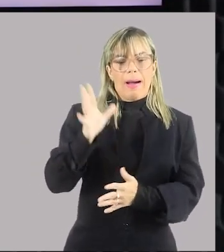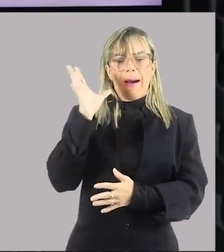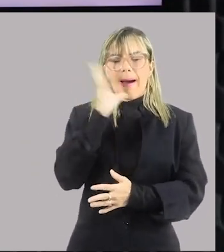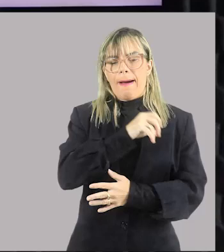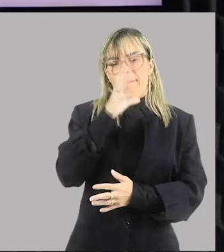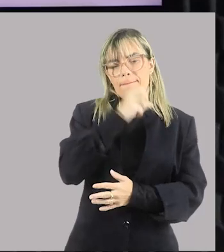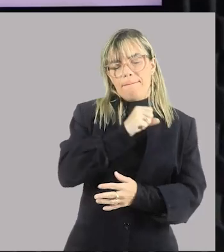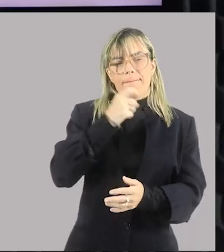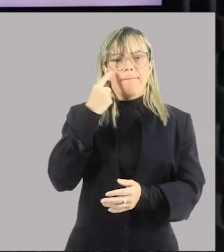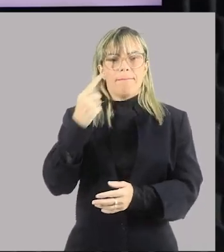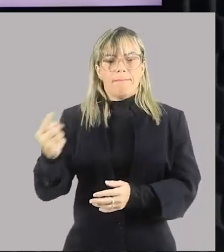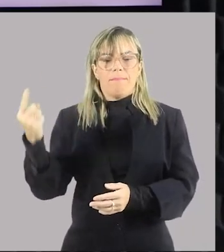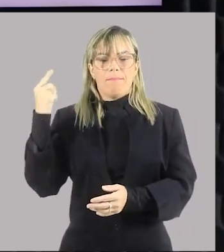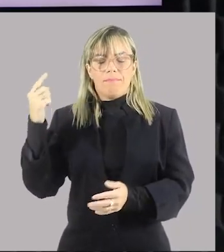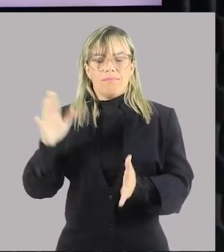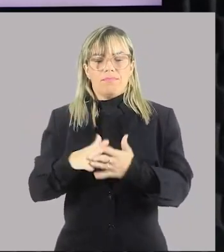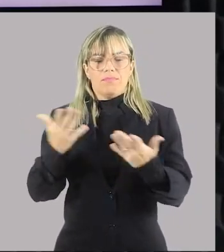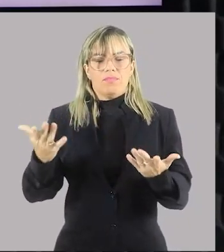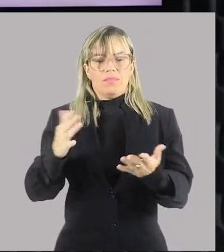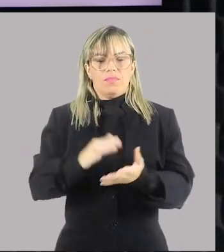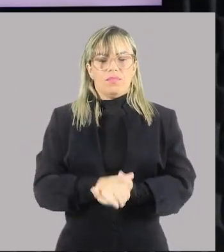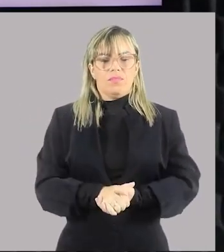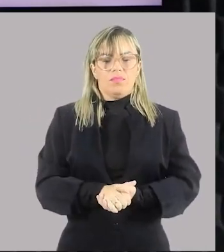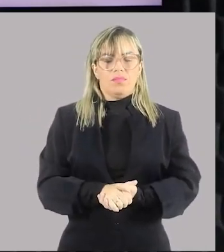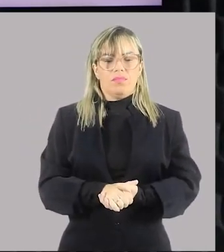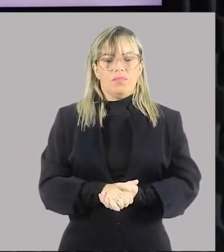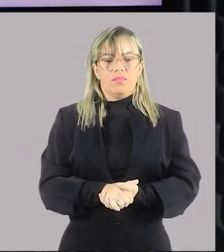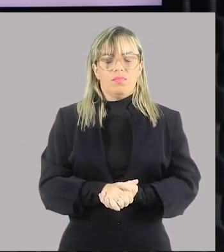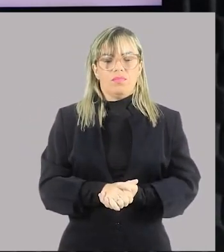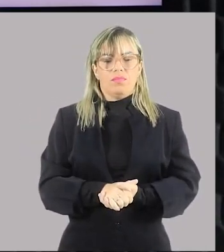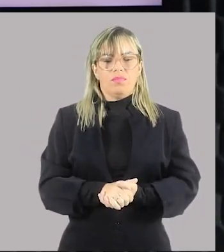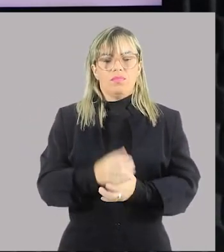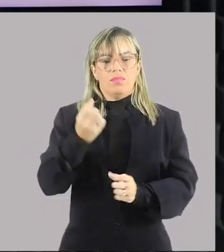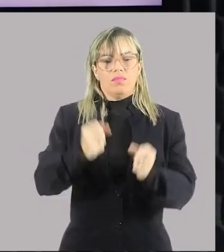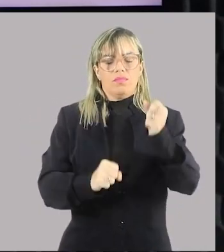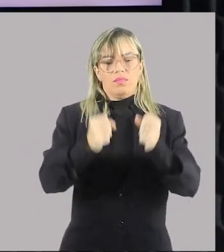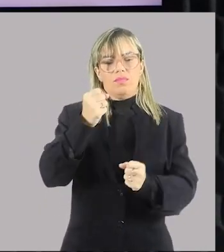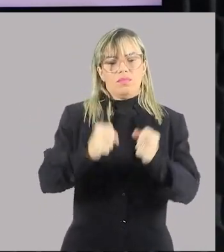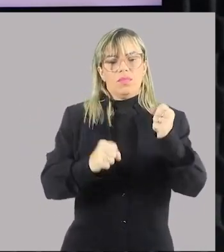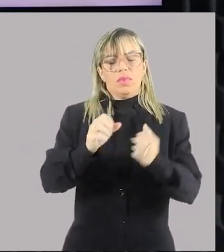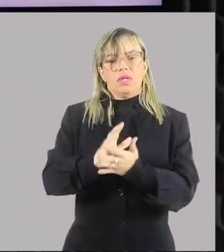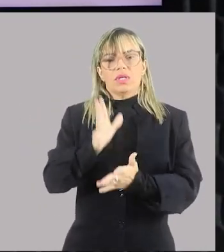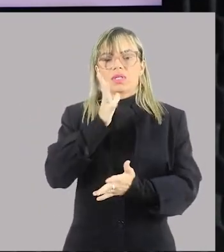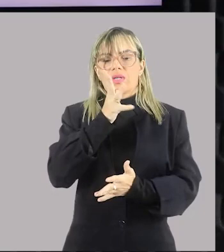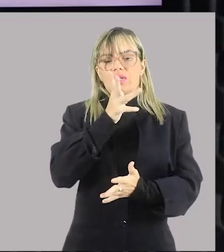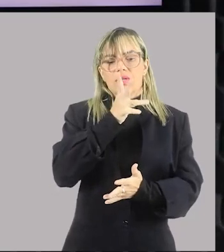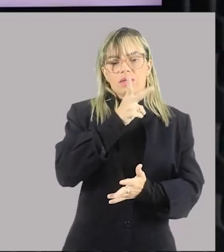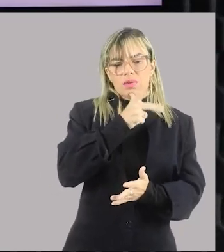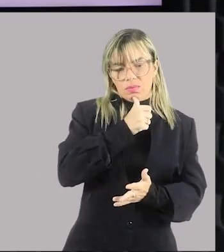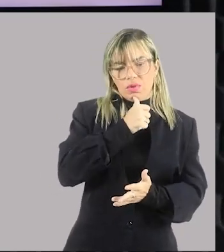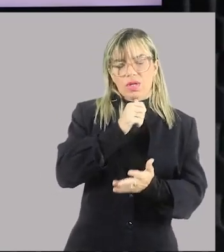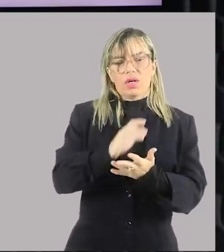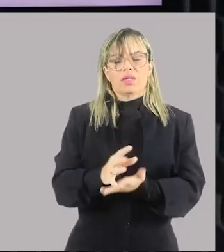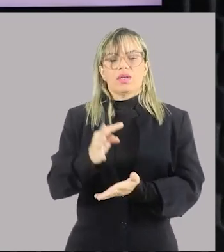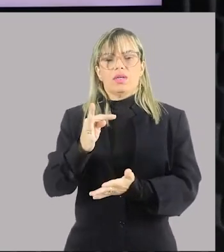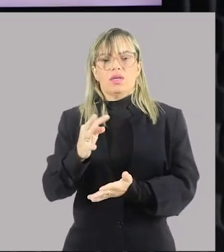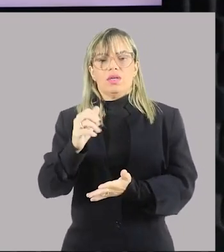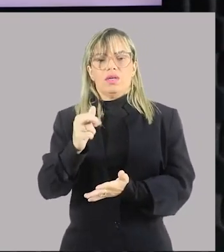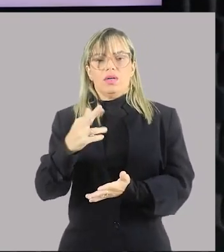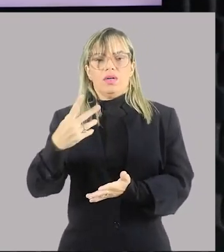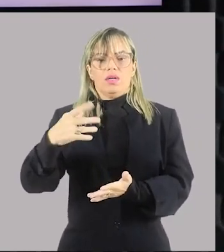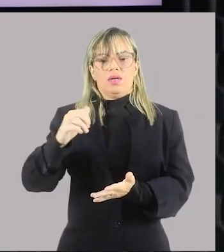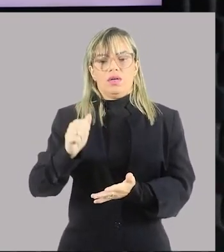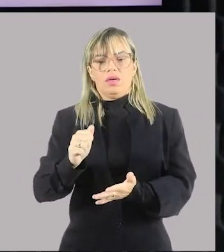rápida esse processo, que a gente chama de industrialização tardia ou retardatária.